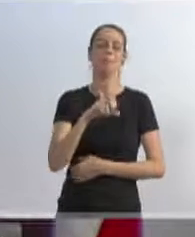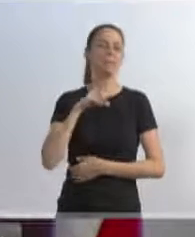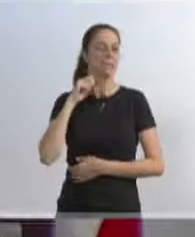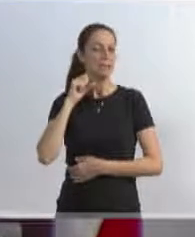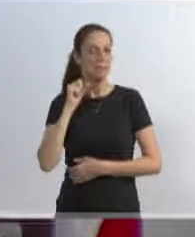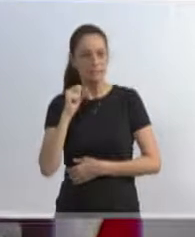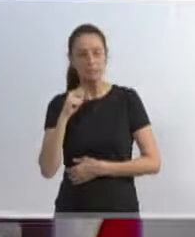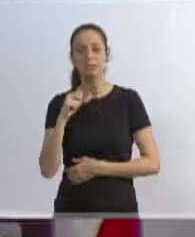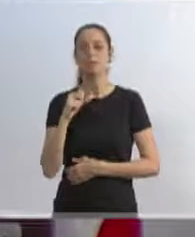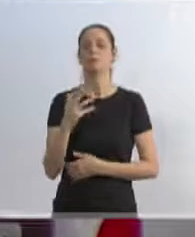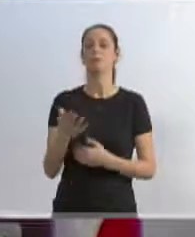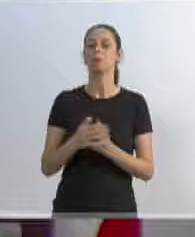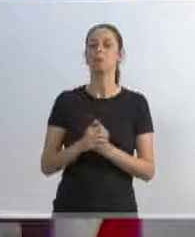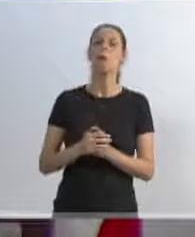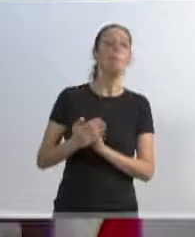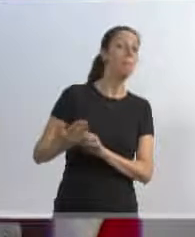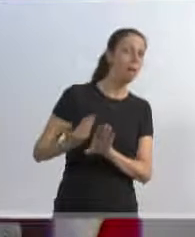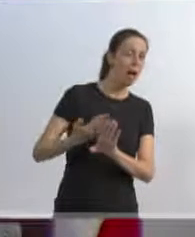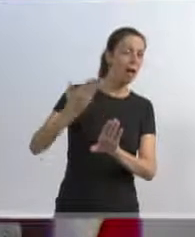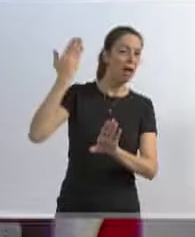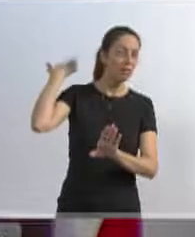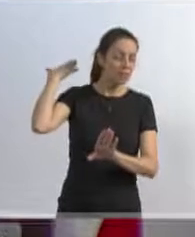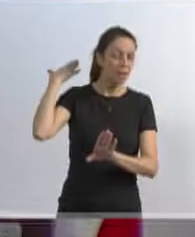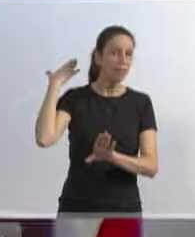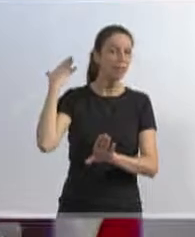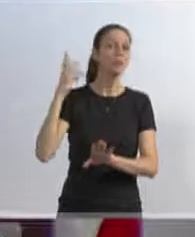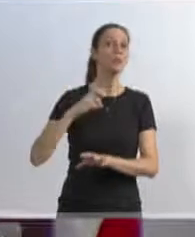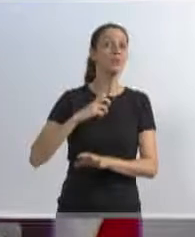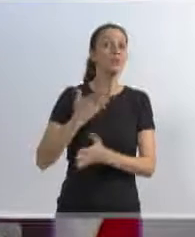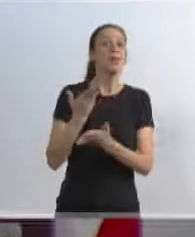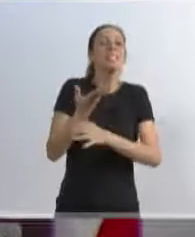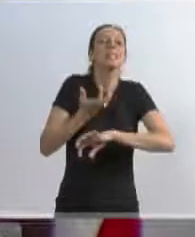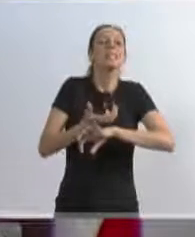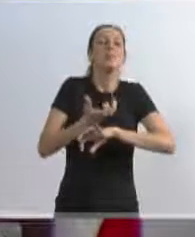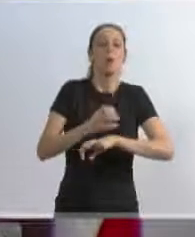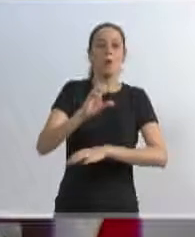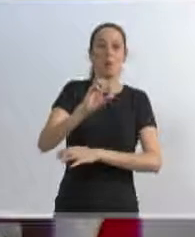tivemos a nossa época o spd